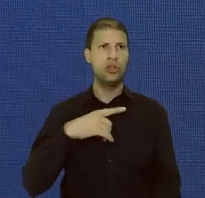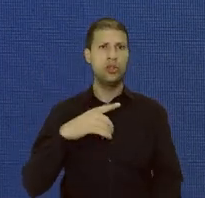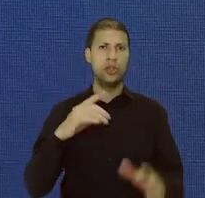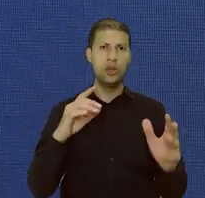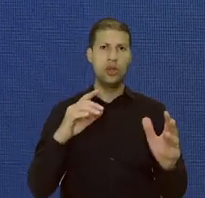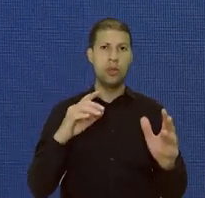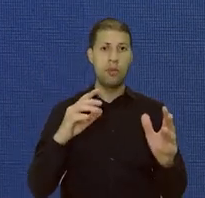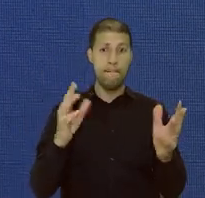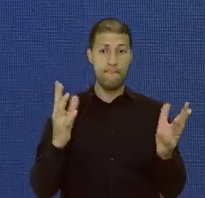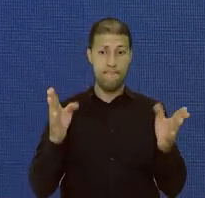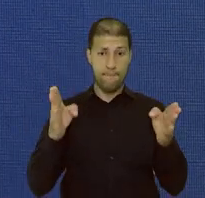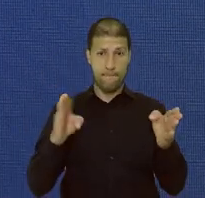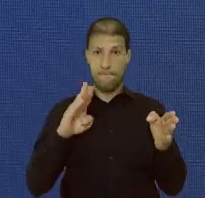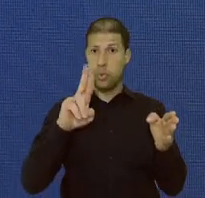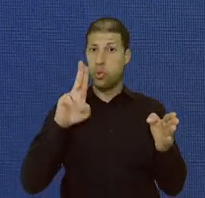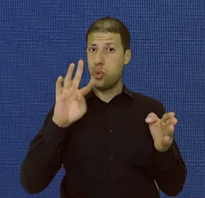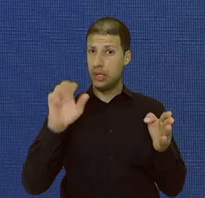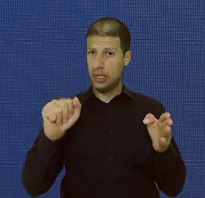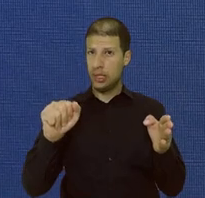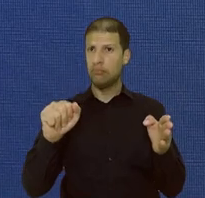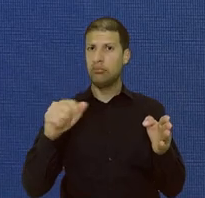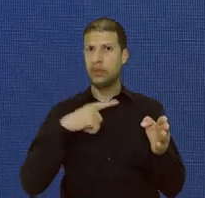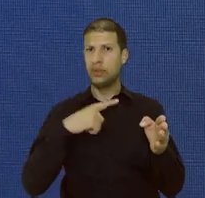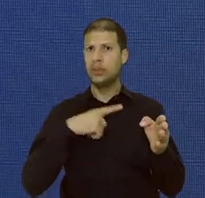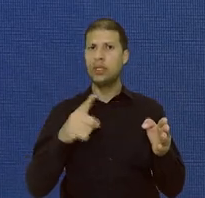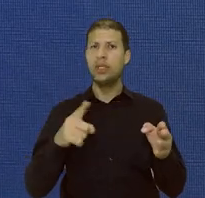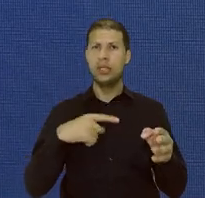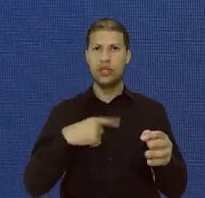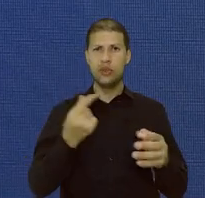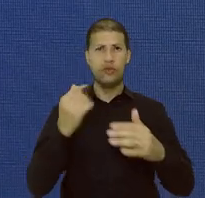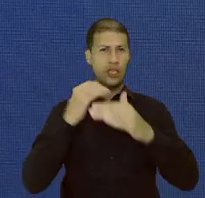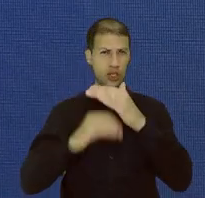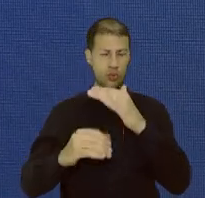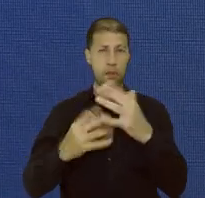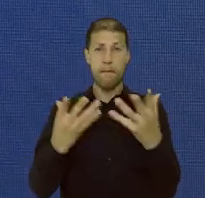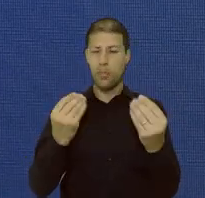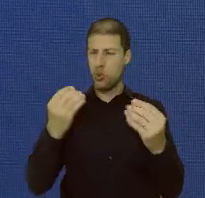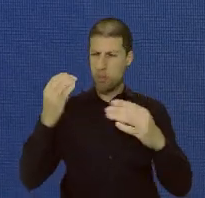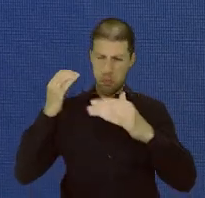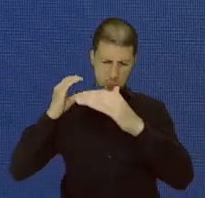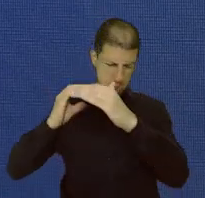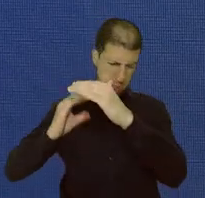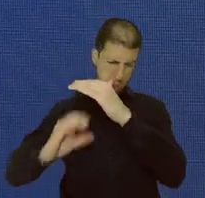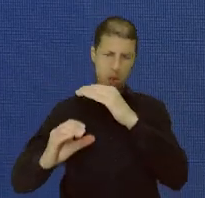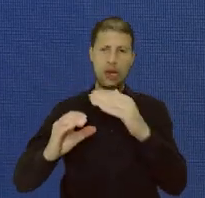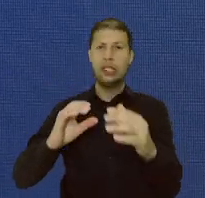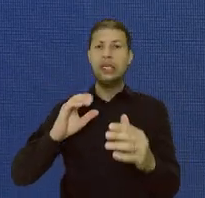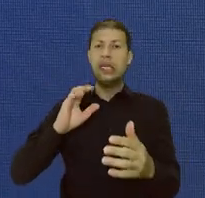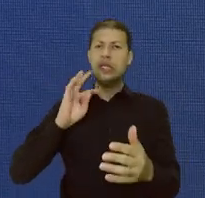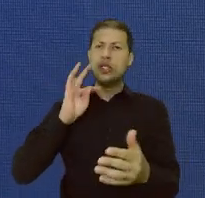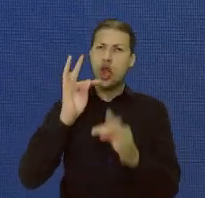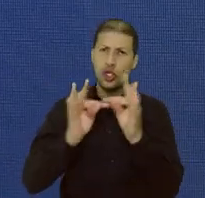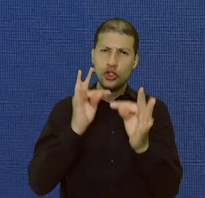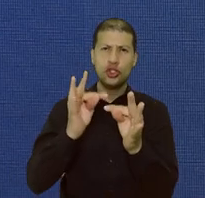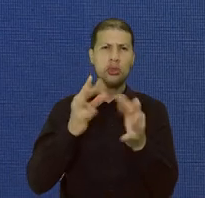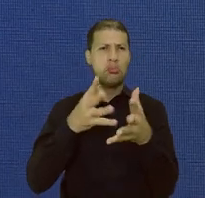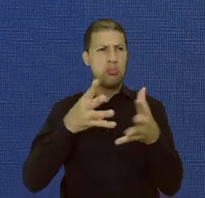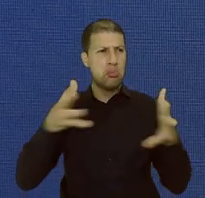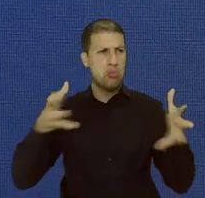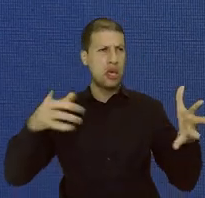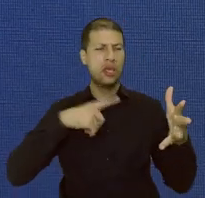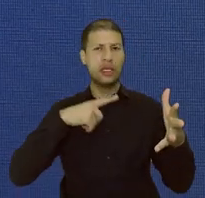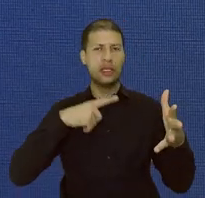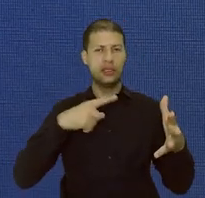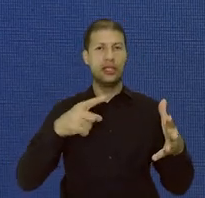e chegando num Break evening porque teve um processo de investimento muito muito maciço e tecnologia a expansão geográfica foram várias frentes que a gente abriu